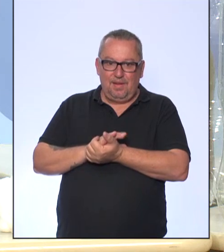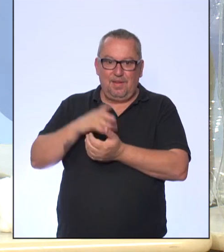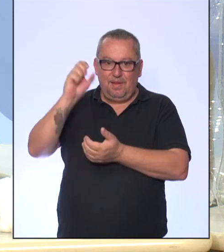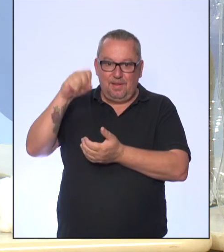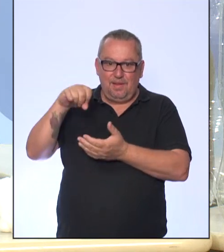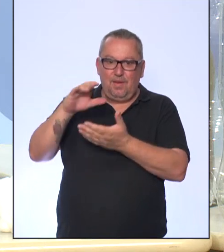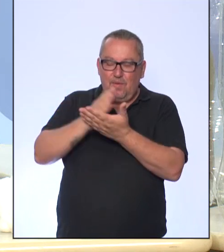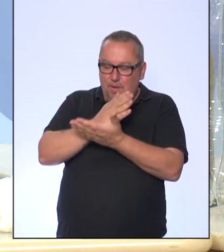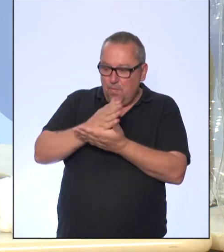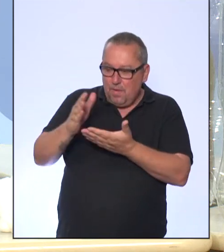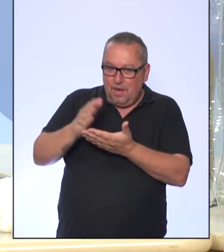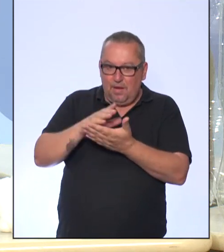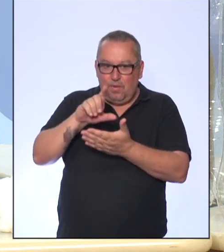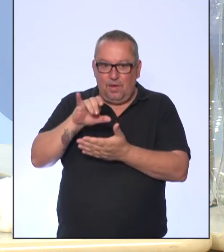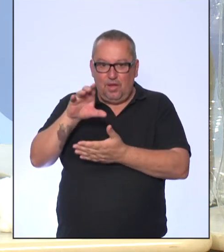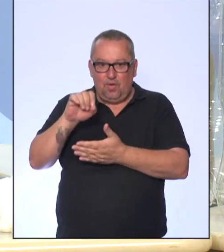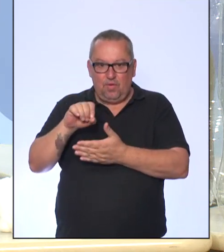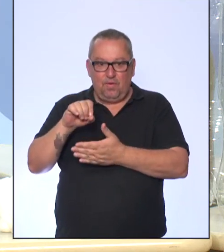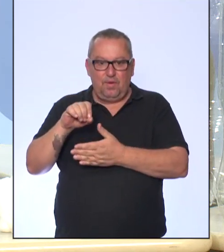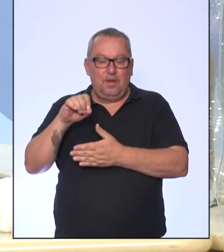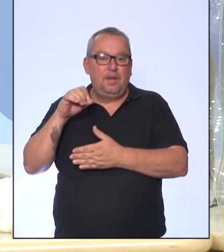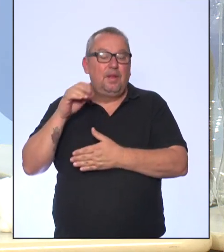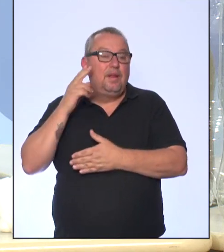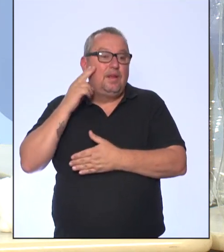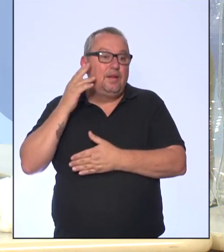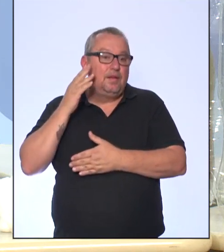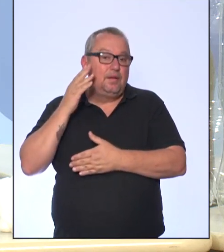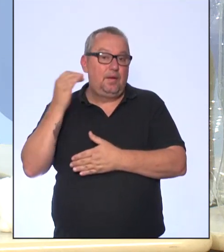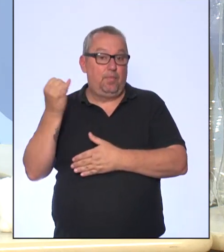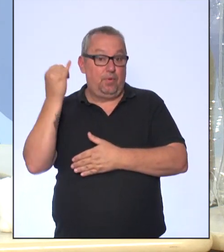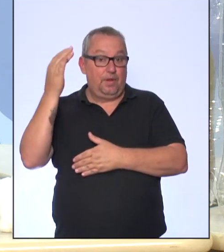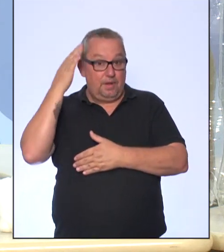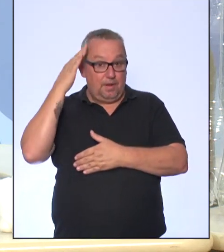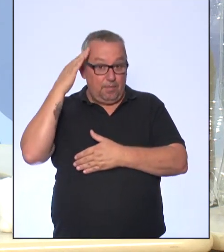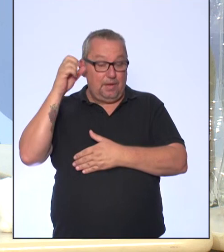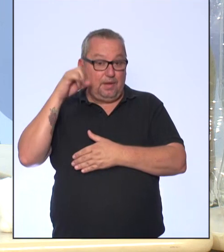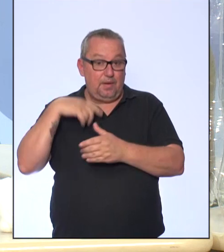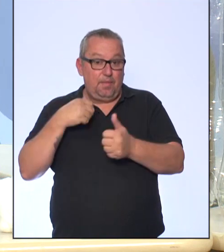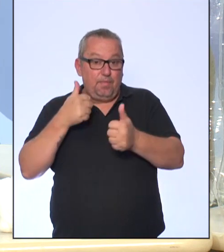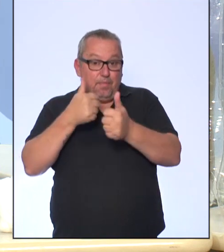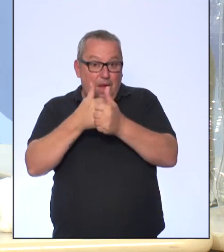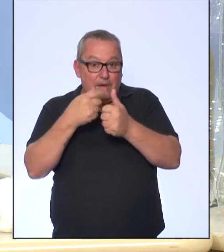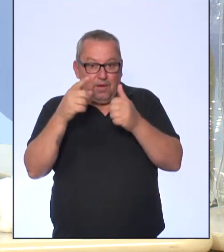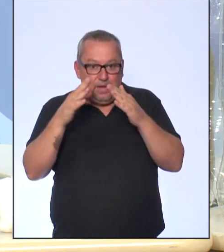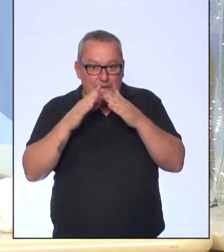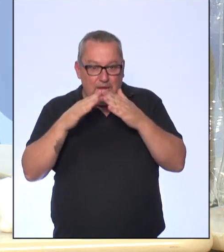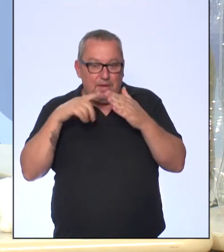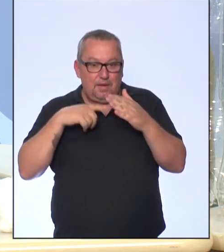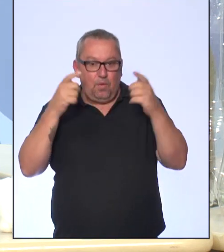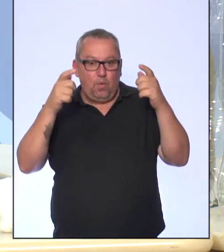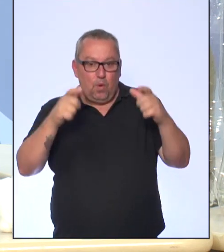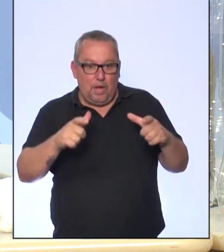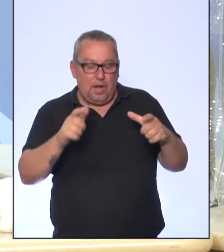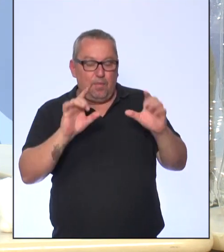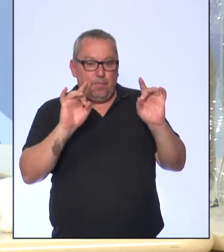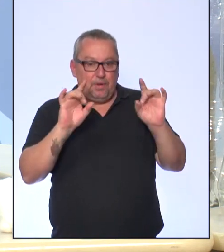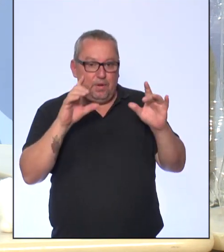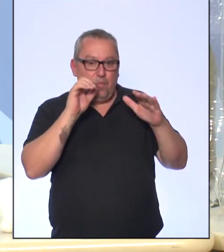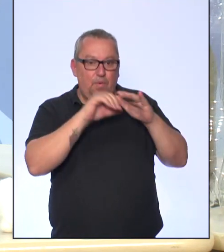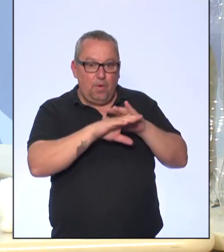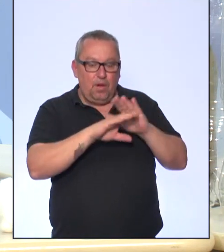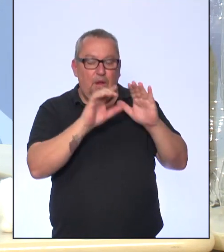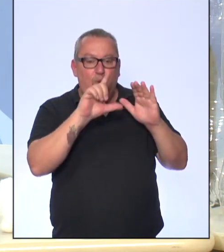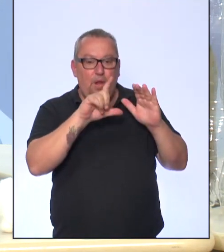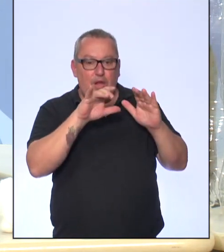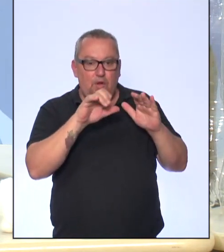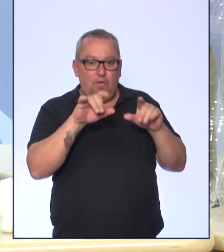separo também o lixo. É importante a gente sempre procurar perto da nossa casa se tem ponto de coleta, se não tiver coleta na rua. Também é